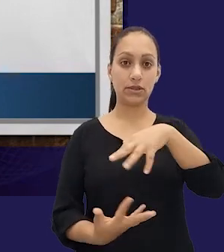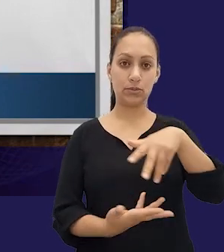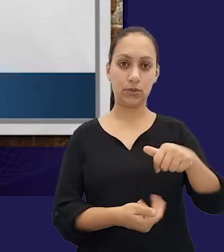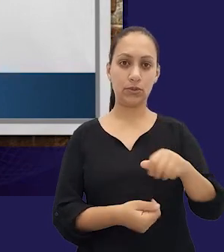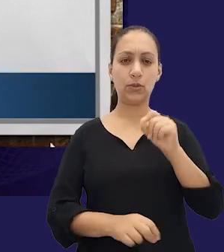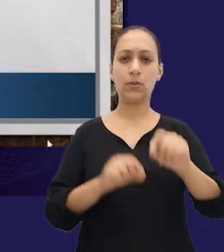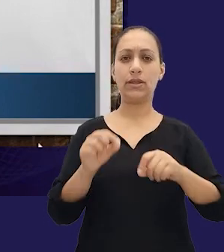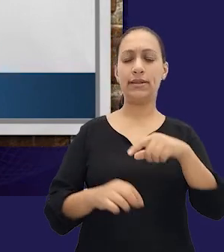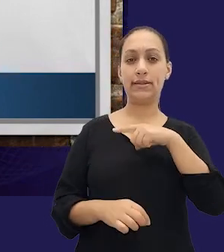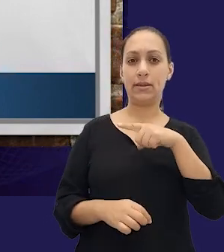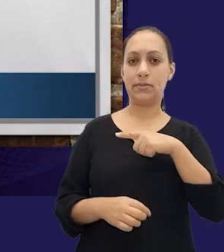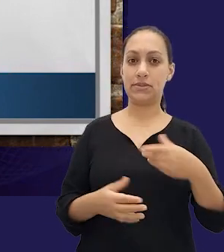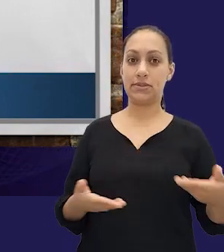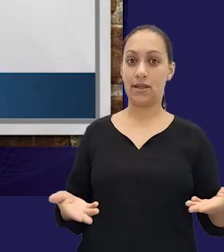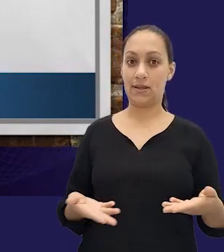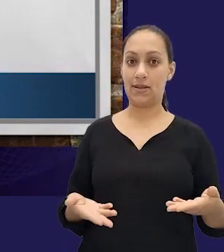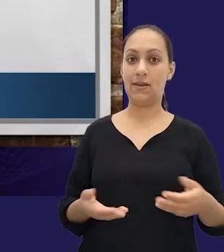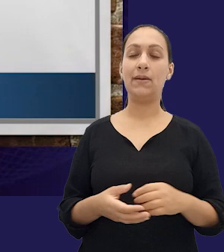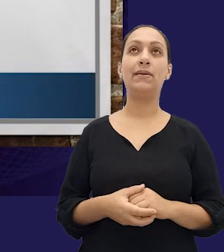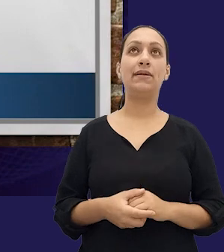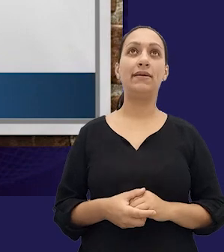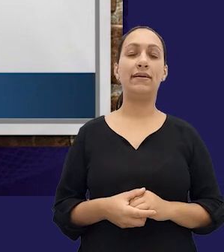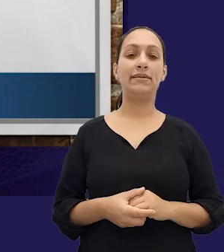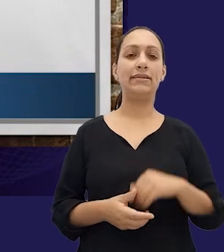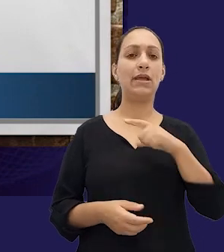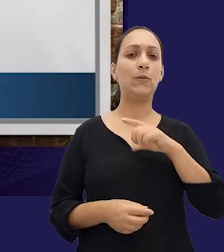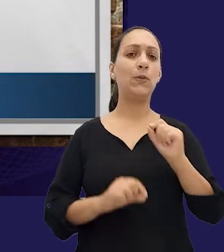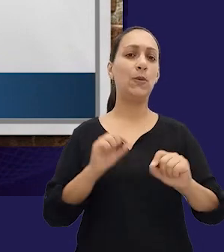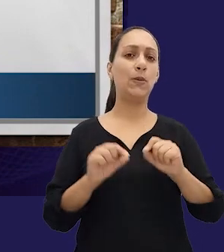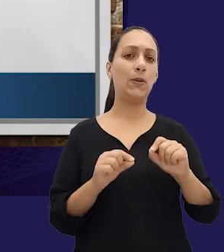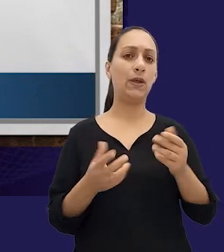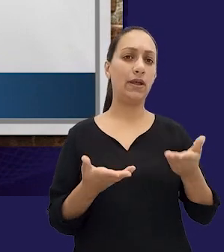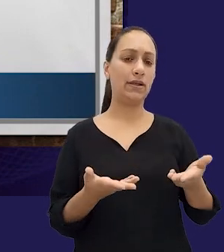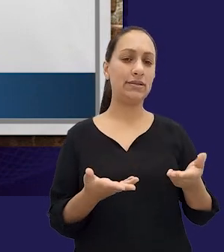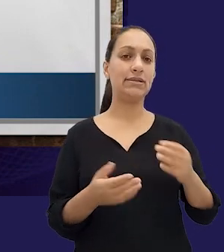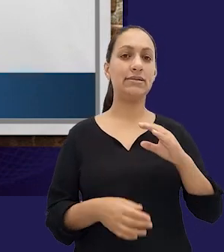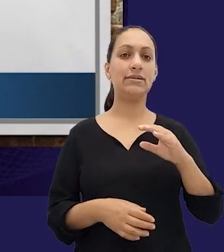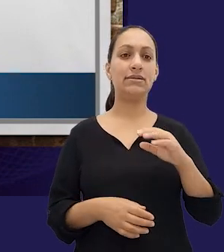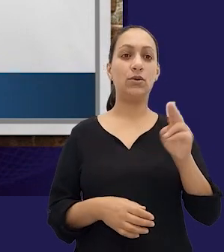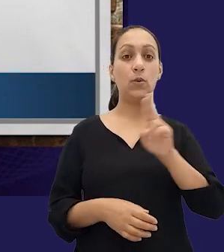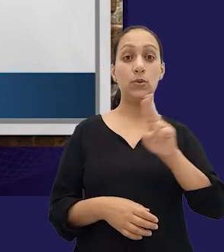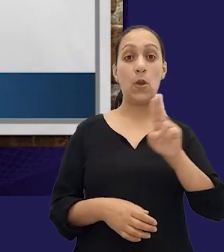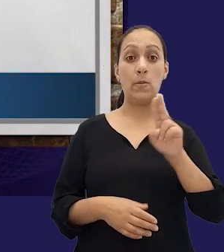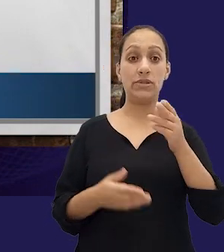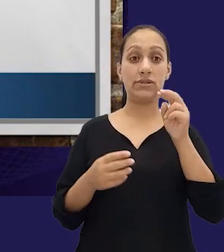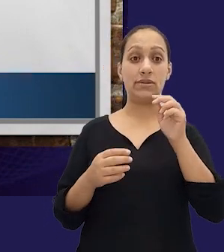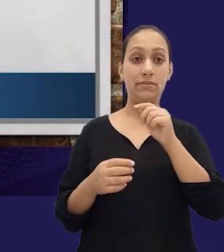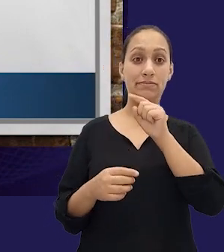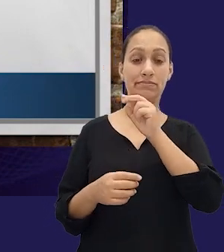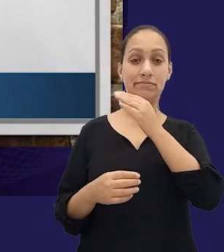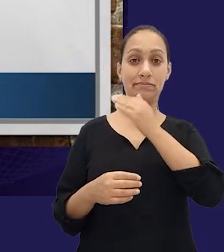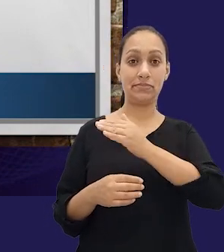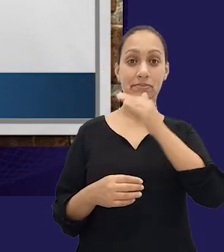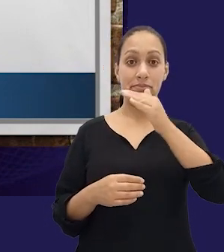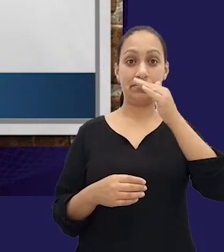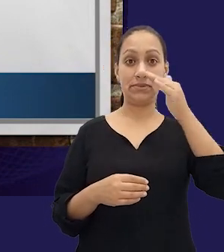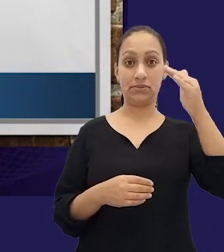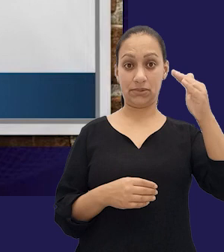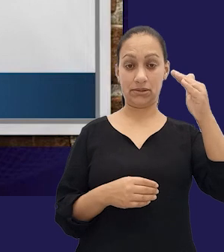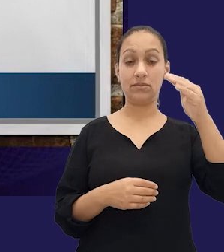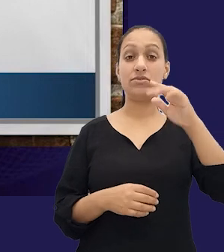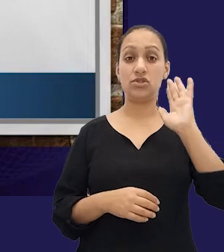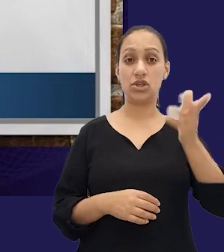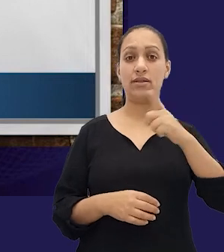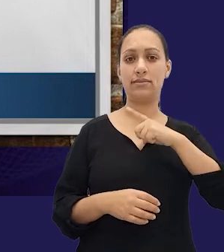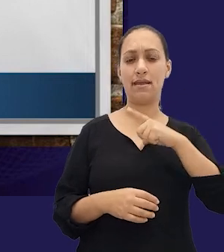até então nós temos isso, tá? Nós temos as cefalosporinas e os monobactâmicos, que já existem muitas